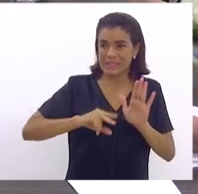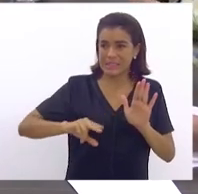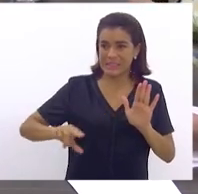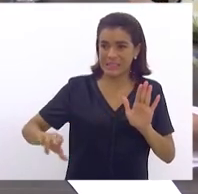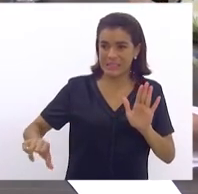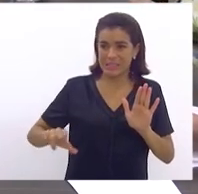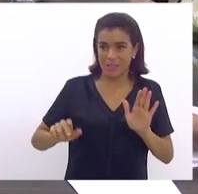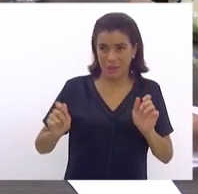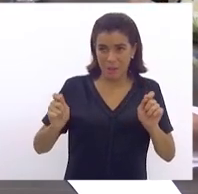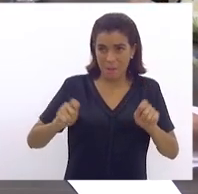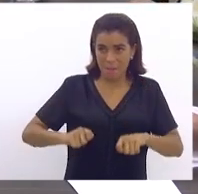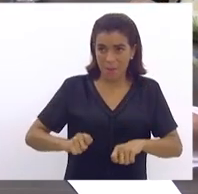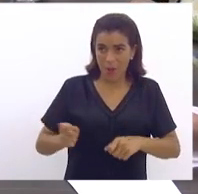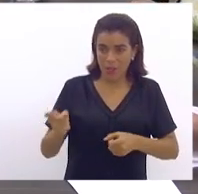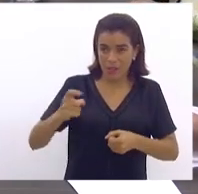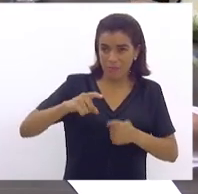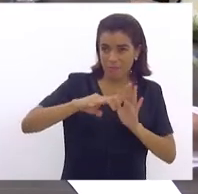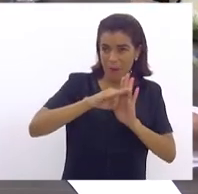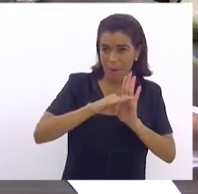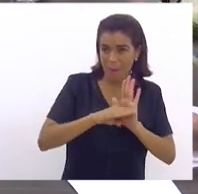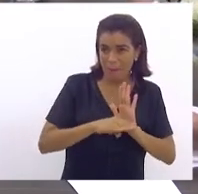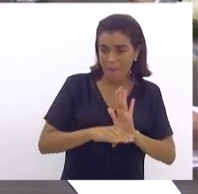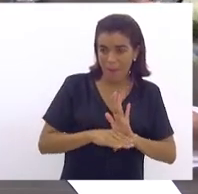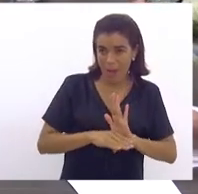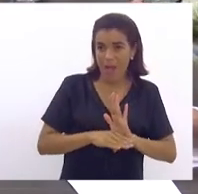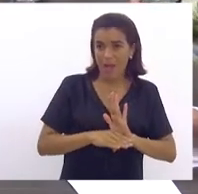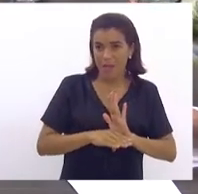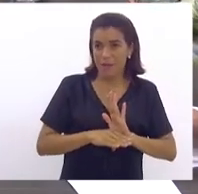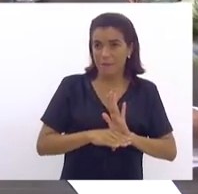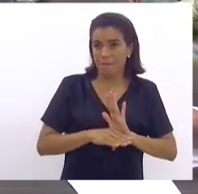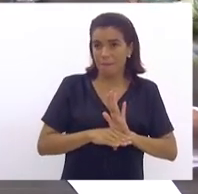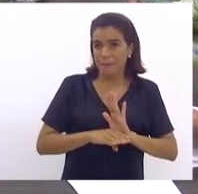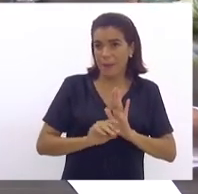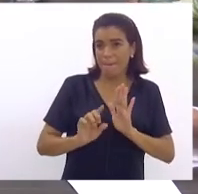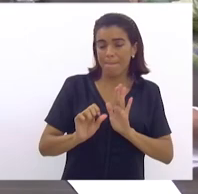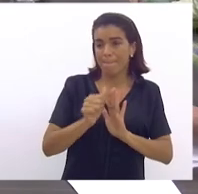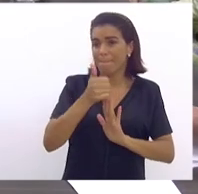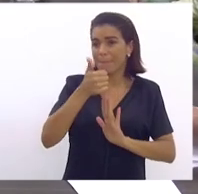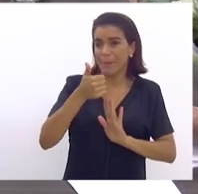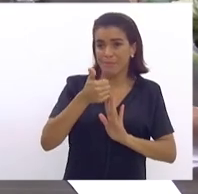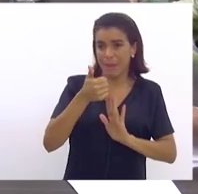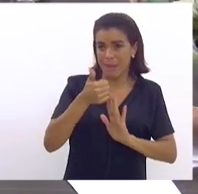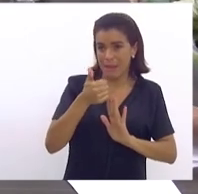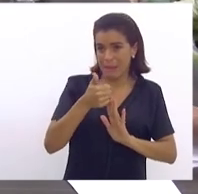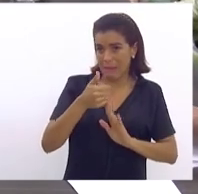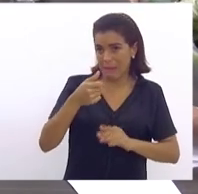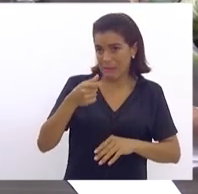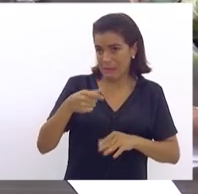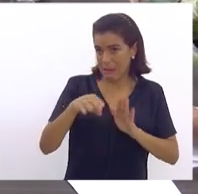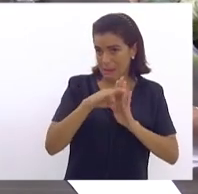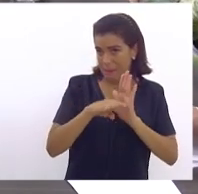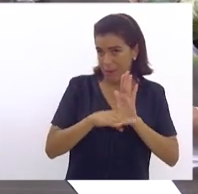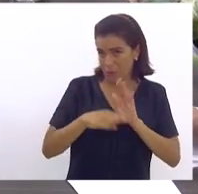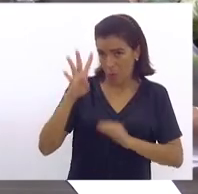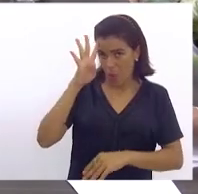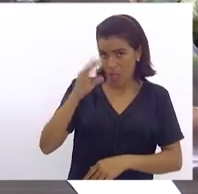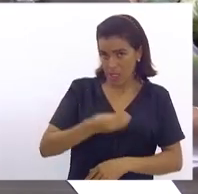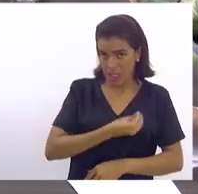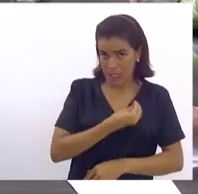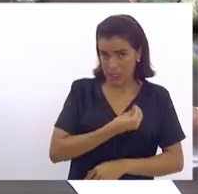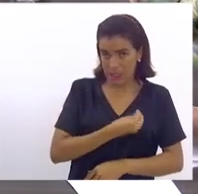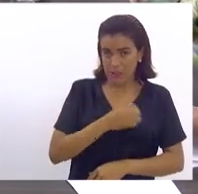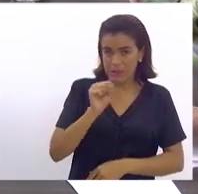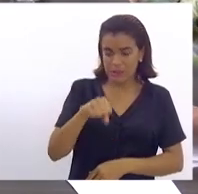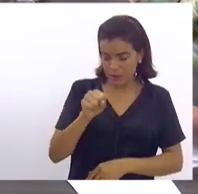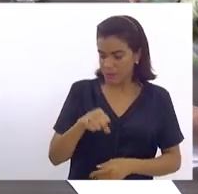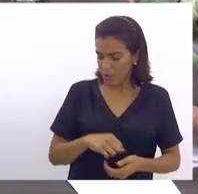pode retornar à pauta na quarta-feira? É, porque para a gente até conversar... Né? Pode. A deputada Célia vai estar aqui na quarta? Pode. Acho que aí eu